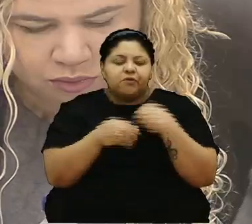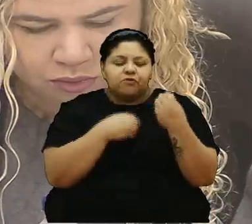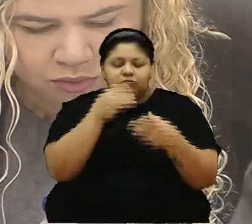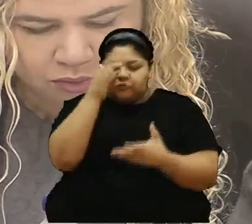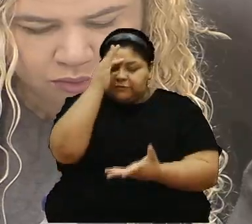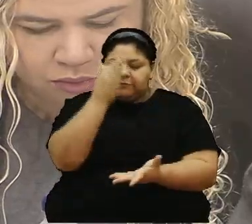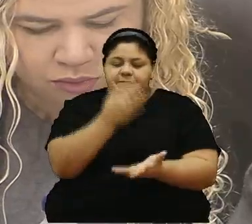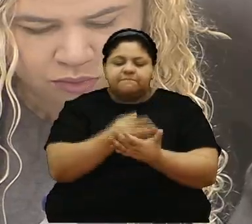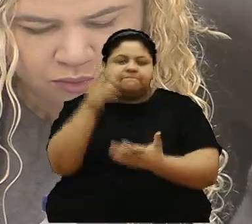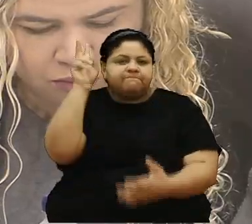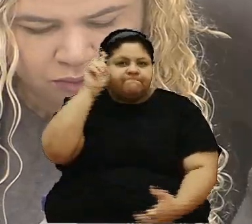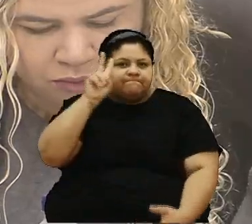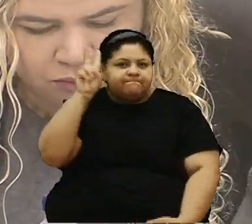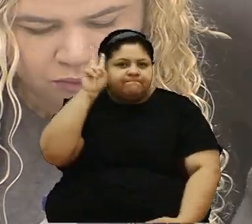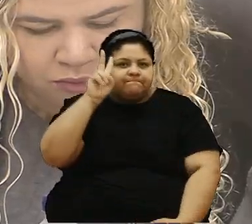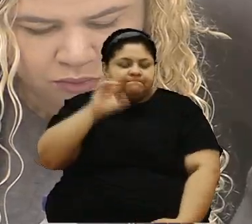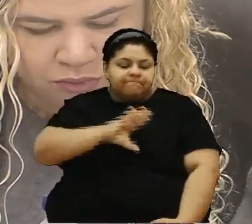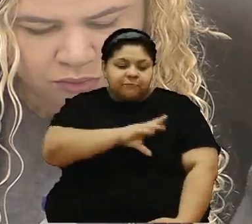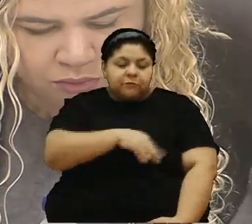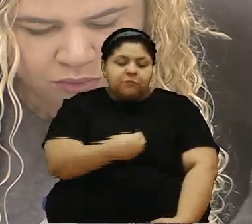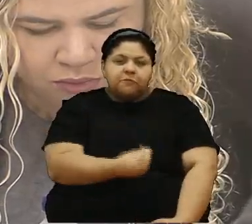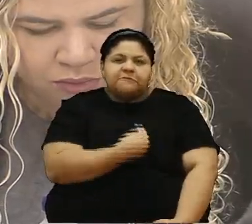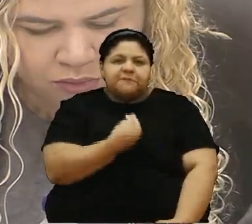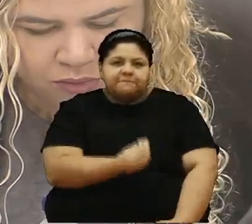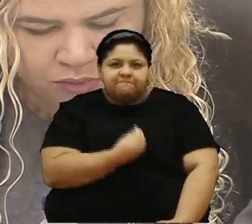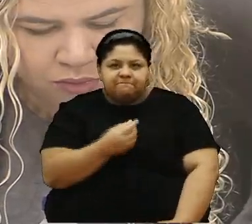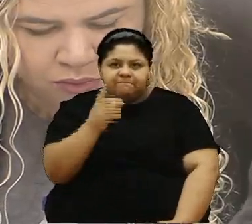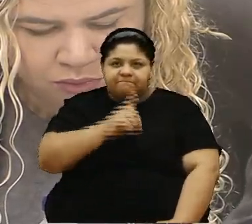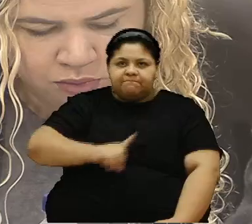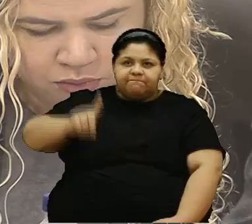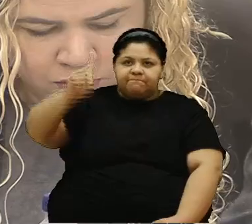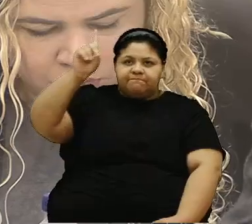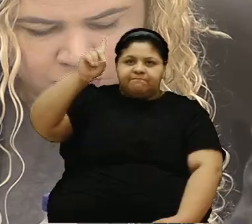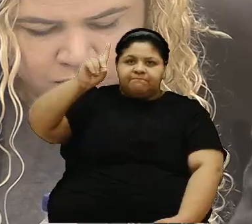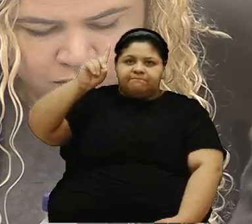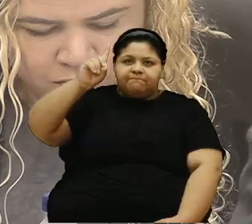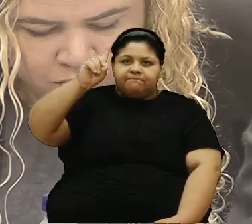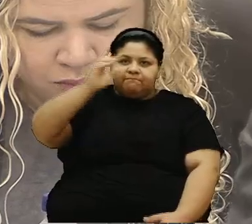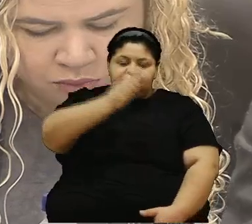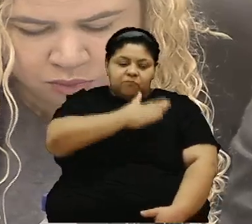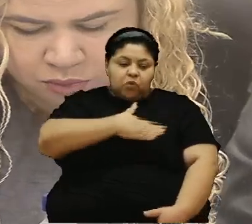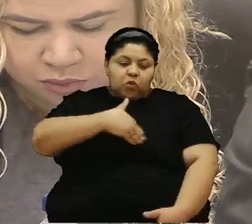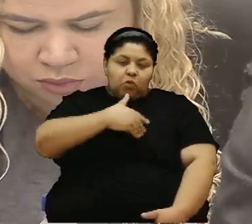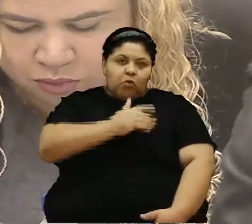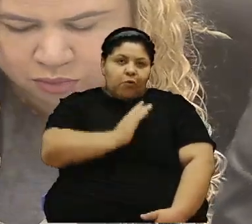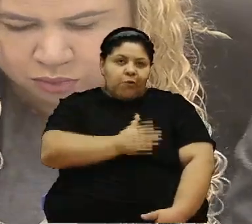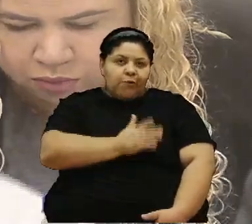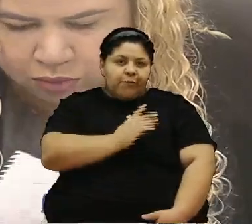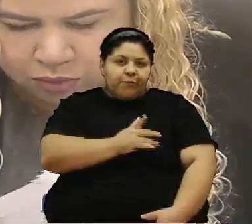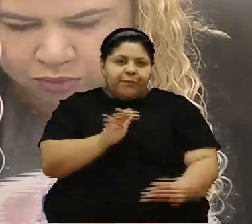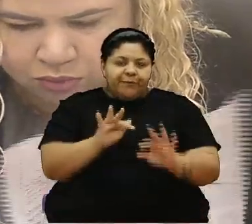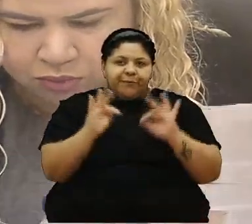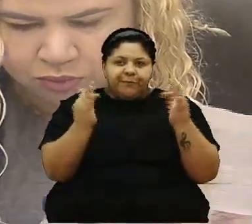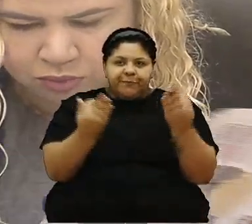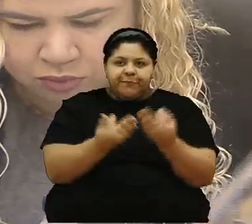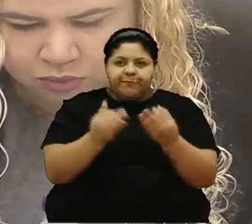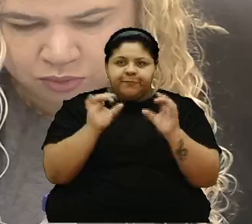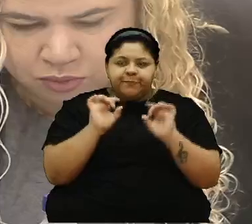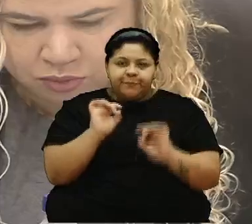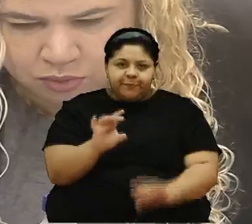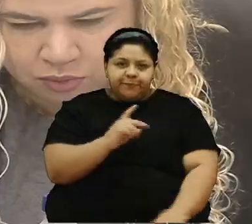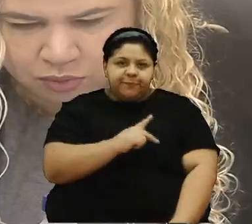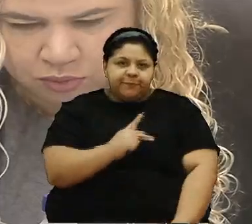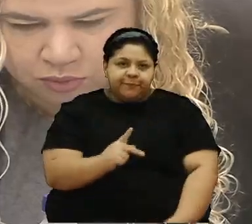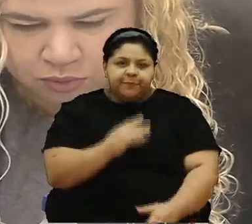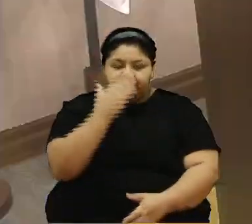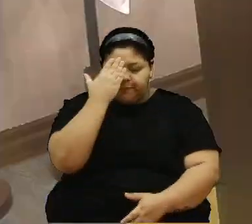na lembrança do amor vivido. Que Deus conforte os corações da família. Era isso, senhor